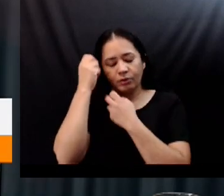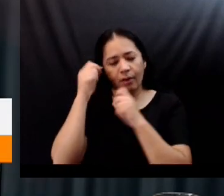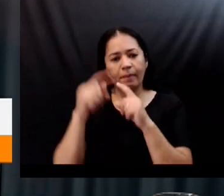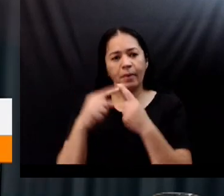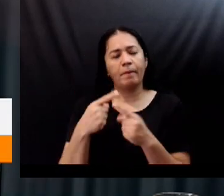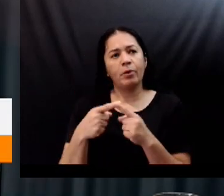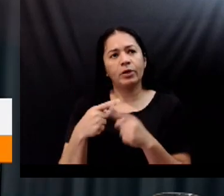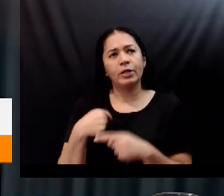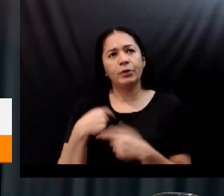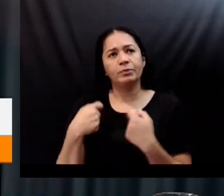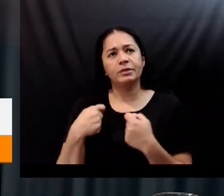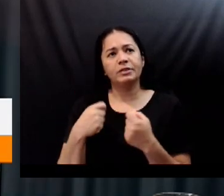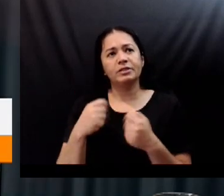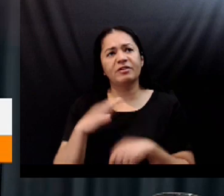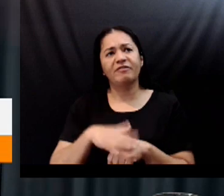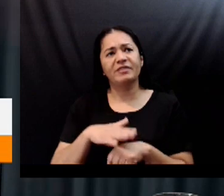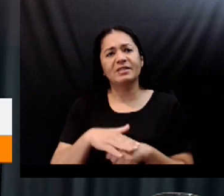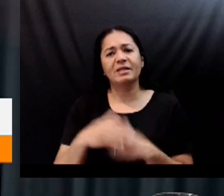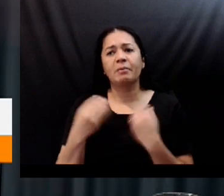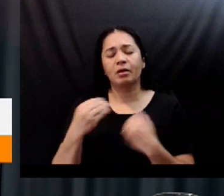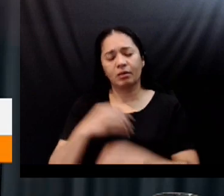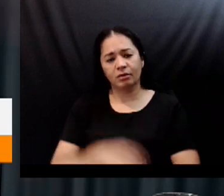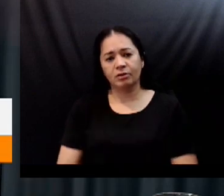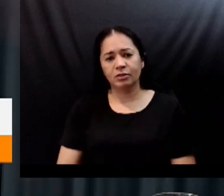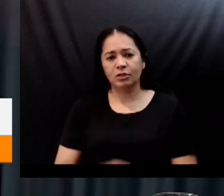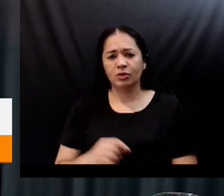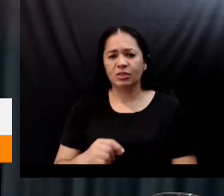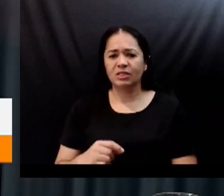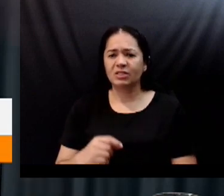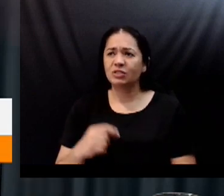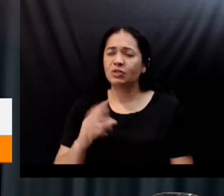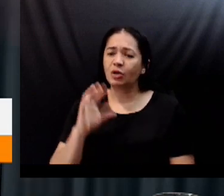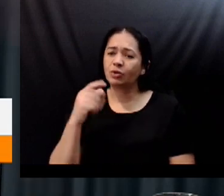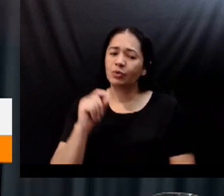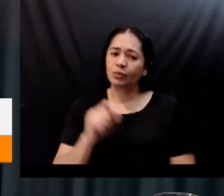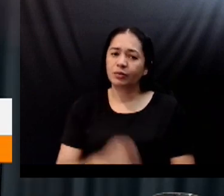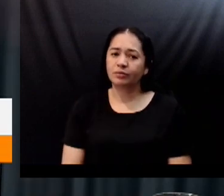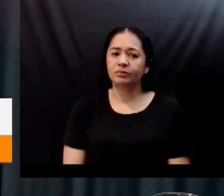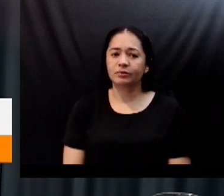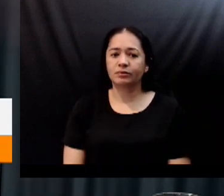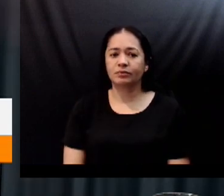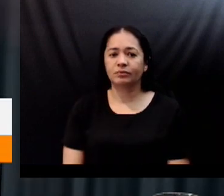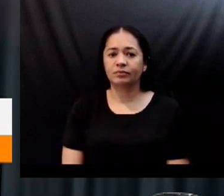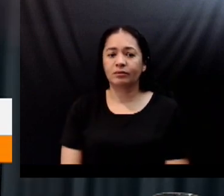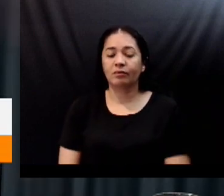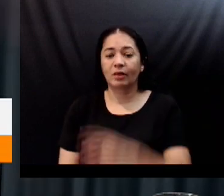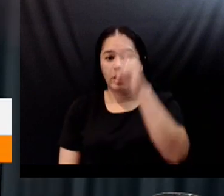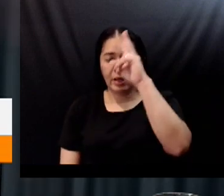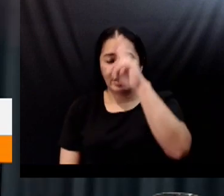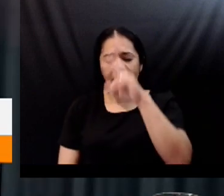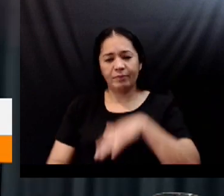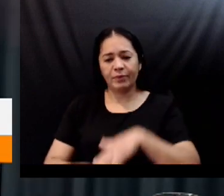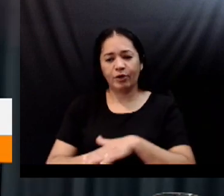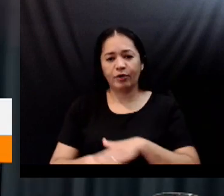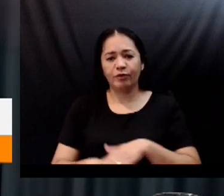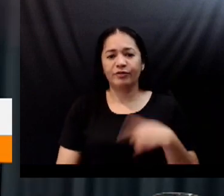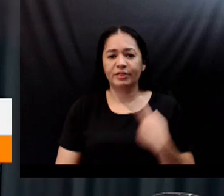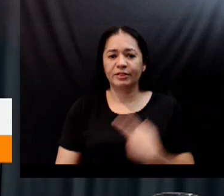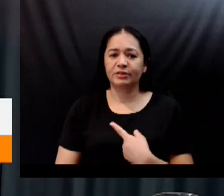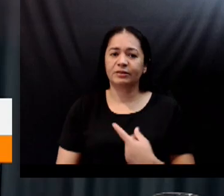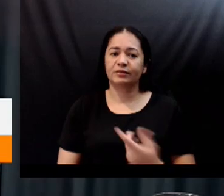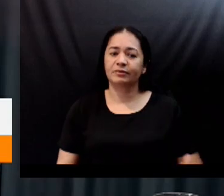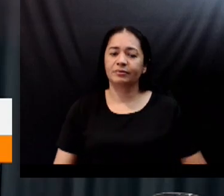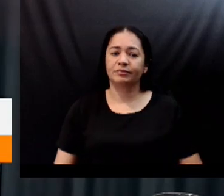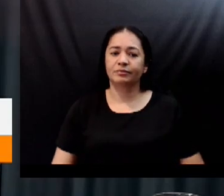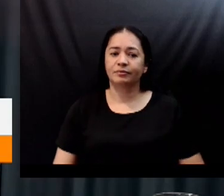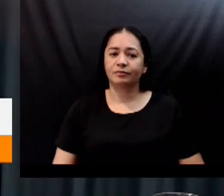produzir tanto? O que que isso está me gerando? Né? Lembra aqui dessa conversa que a gente está tendo. Você tem o